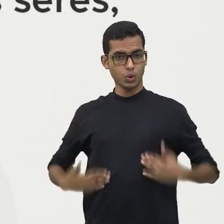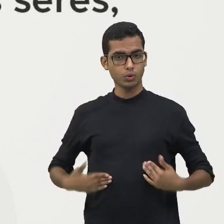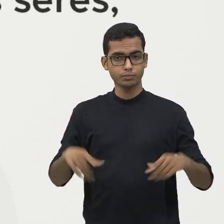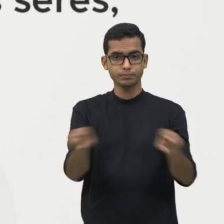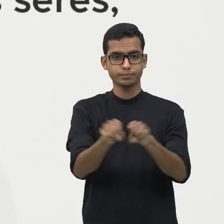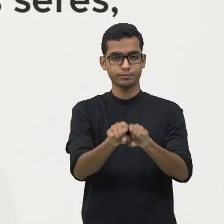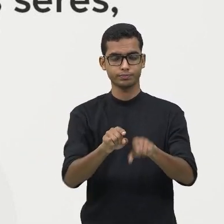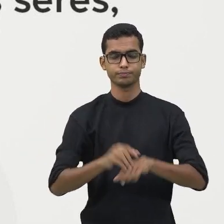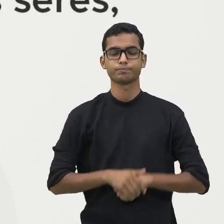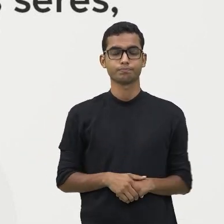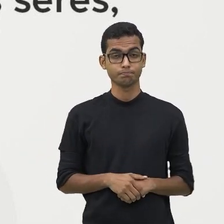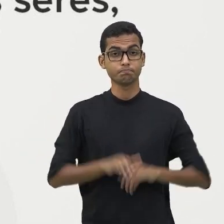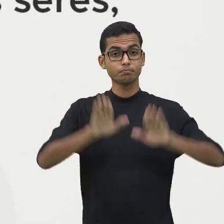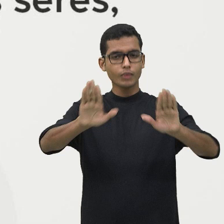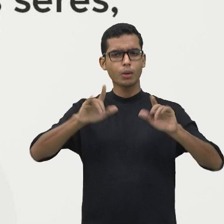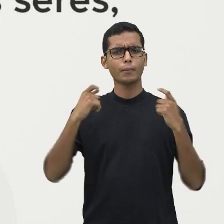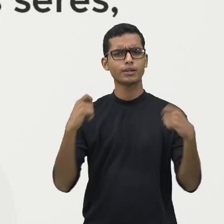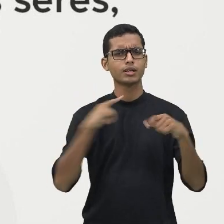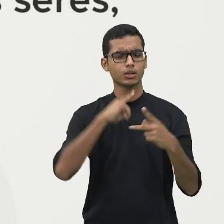seguinte, eu tenho